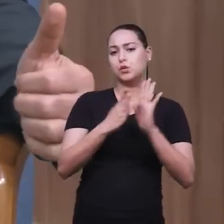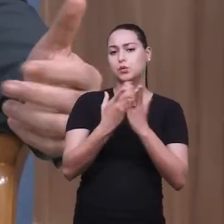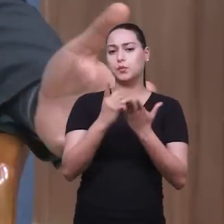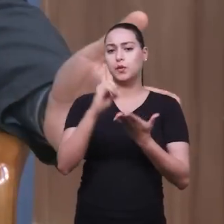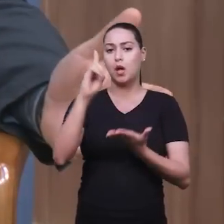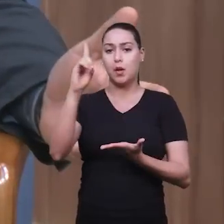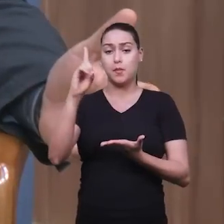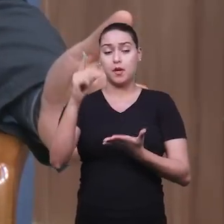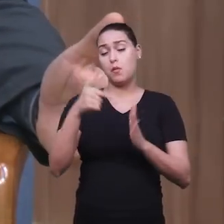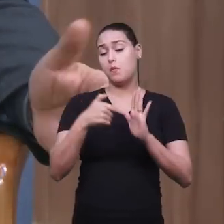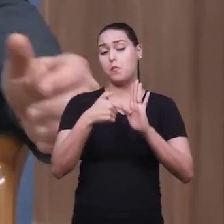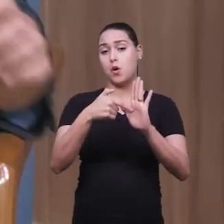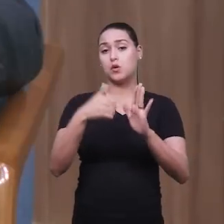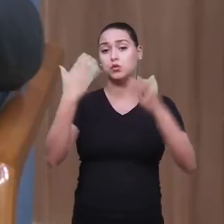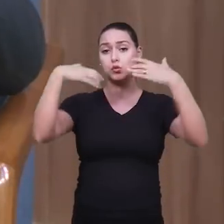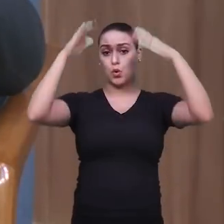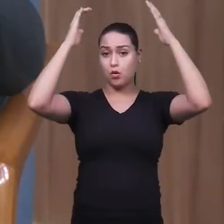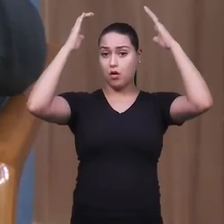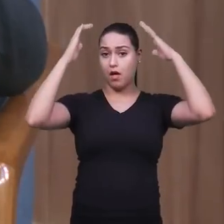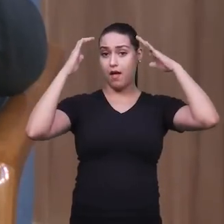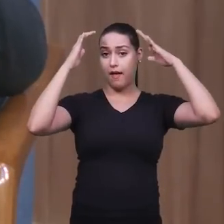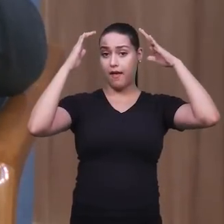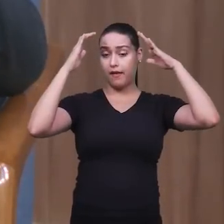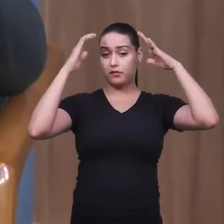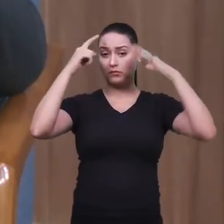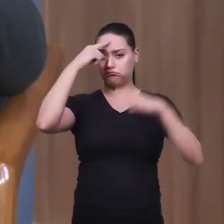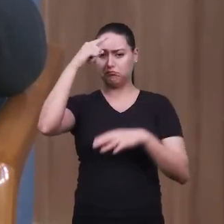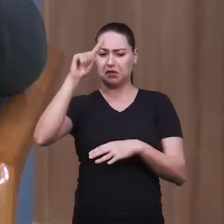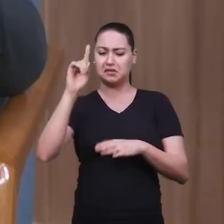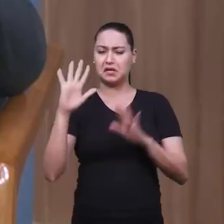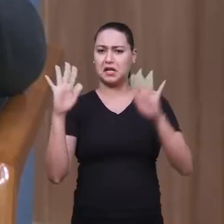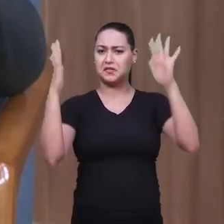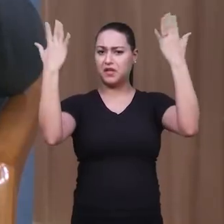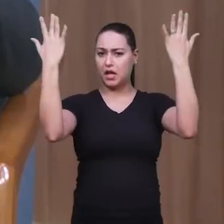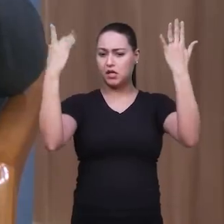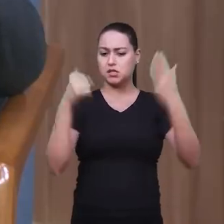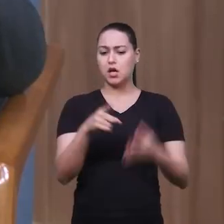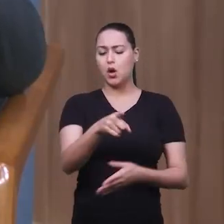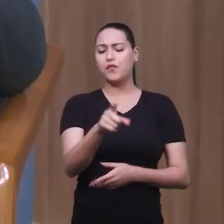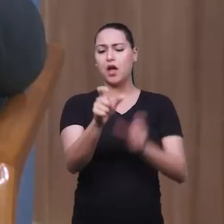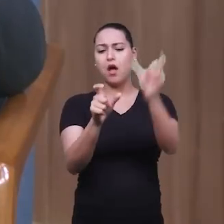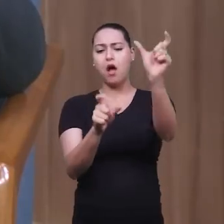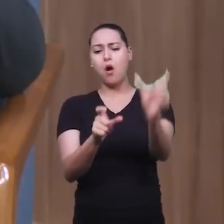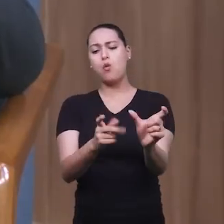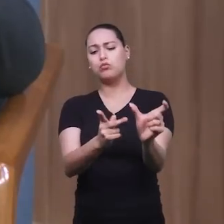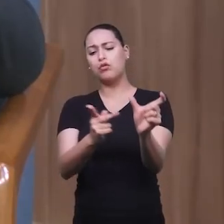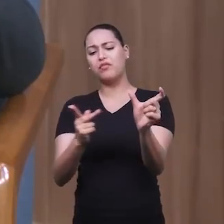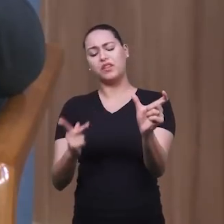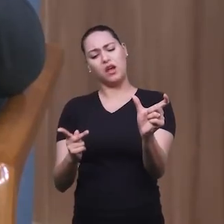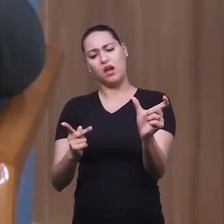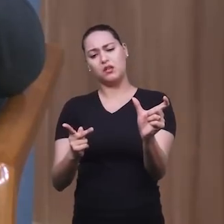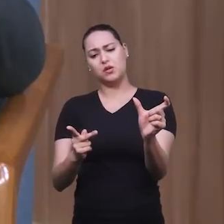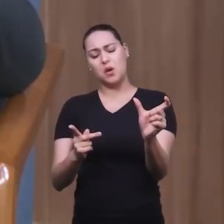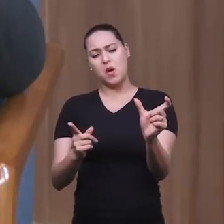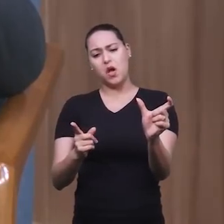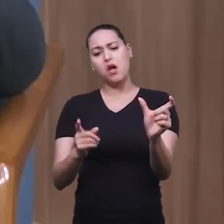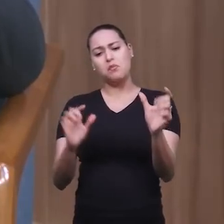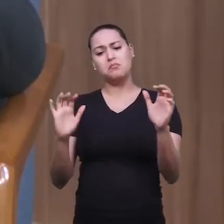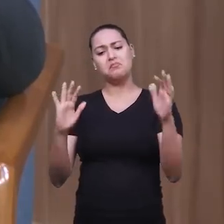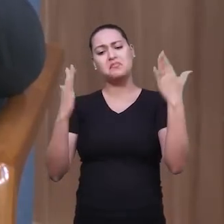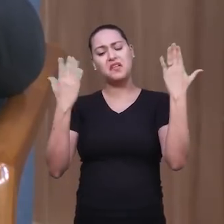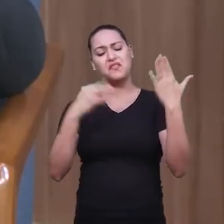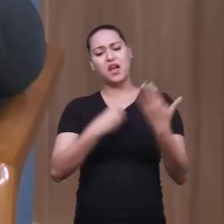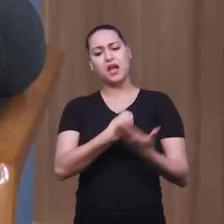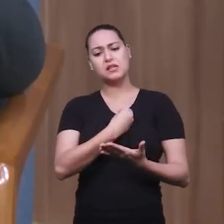rei, o dono da festa, identifica uma pessoa que foi convidada e que estava na festa, mas